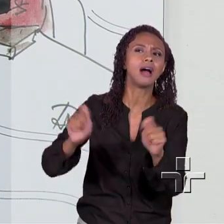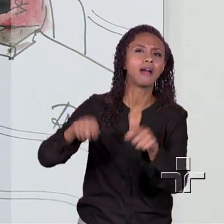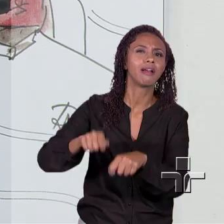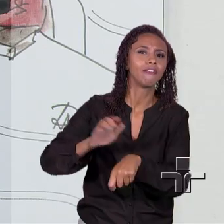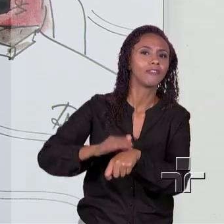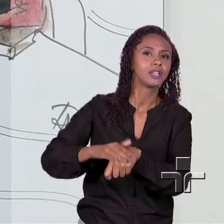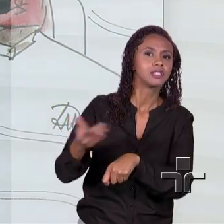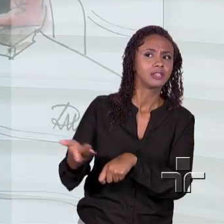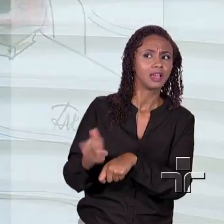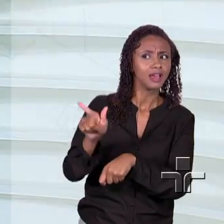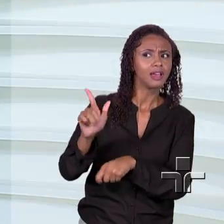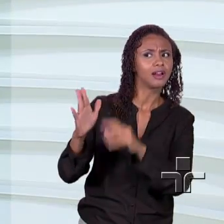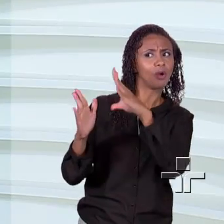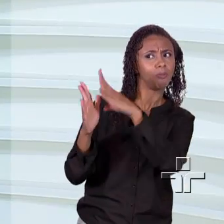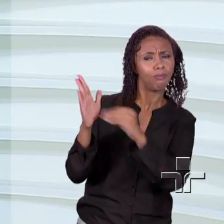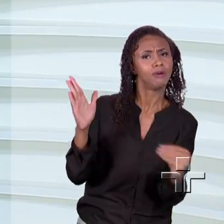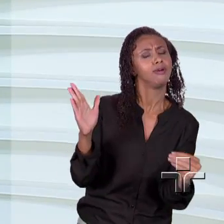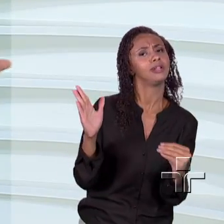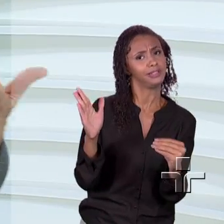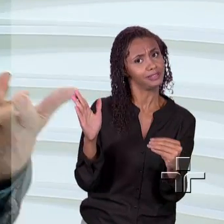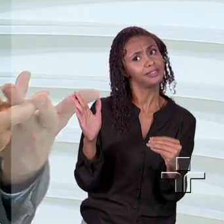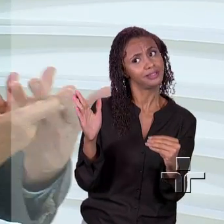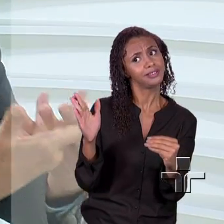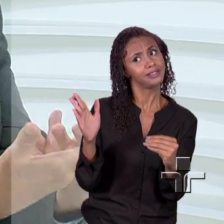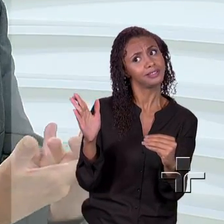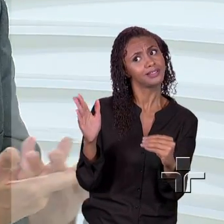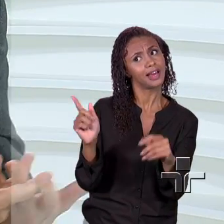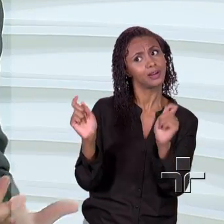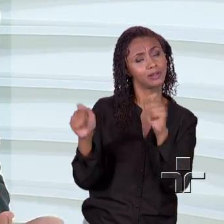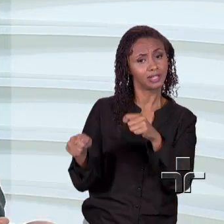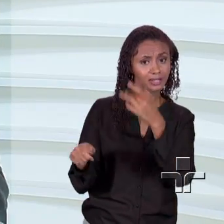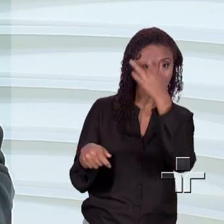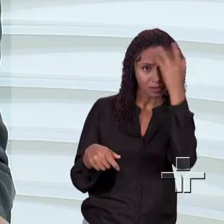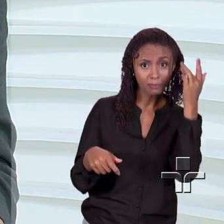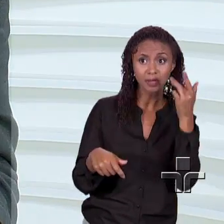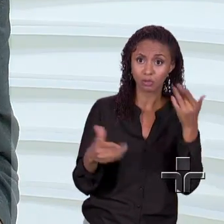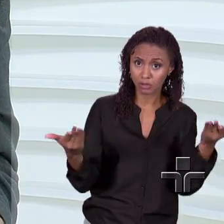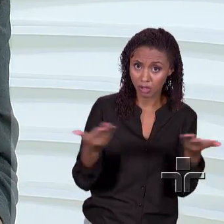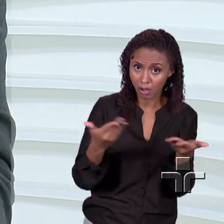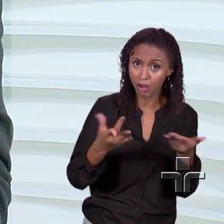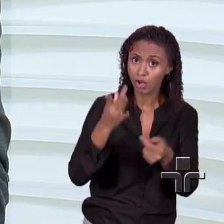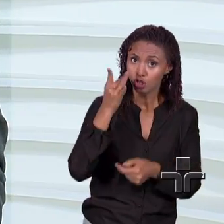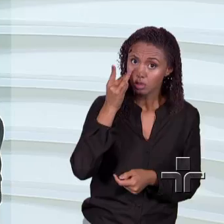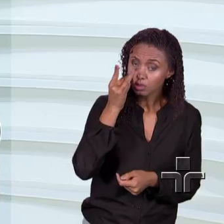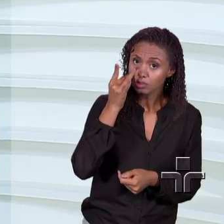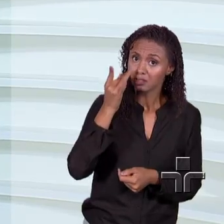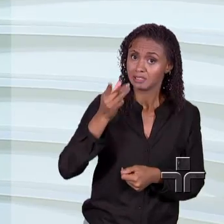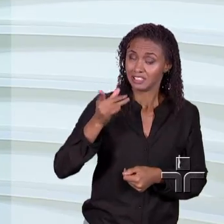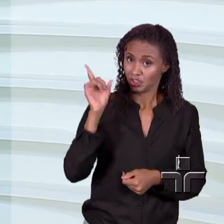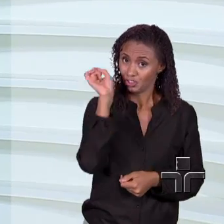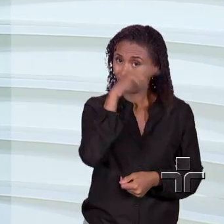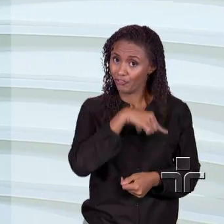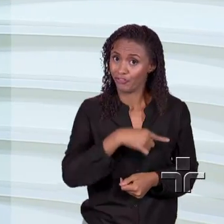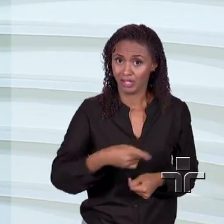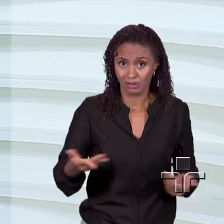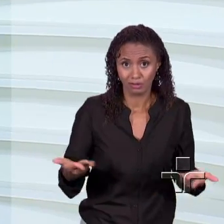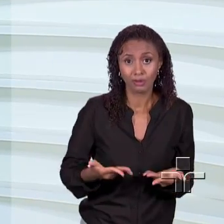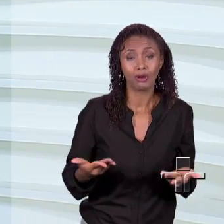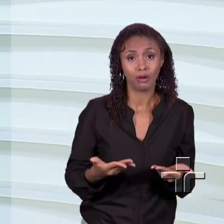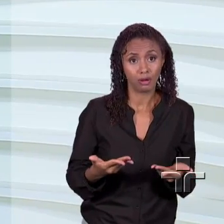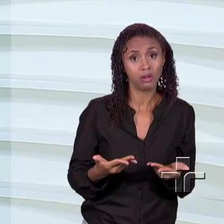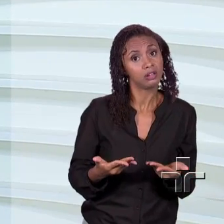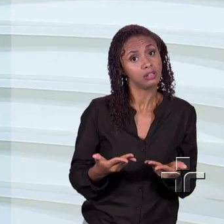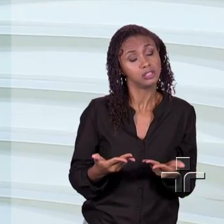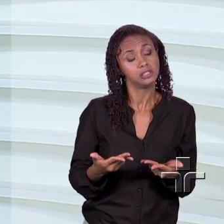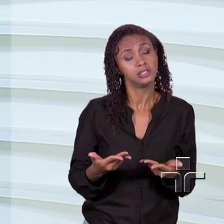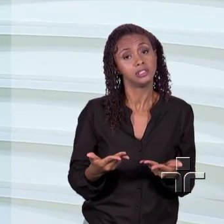exemplo, um modelo, uma alternativa para as pessoas que estão enfrentando situações muito difíceis hoje em dia e